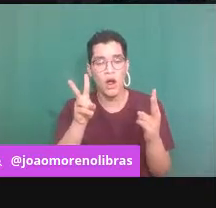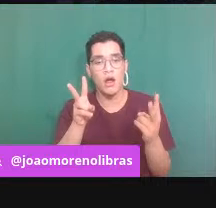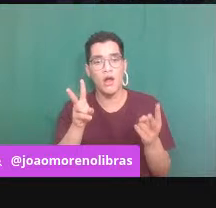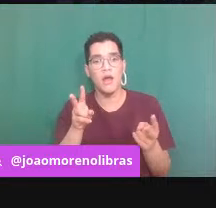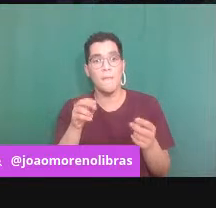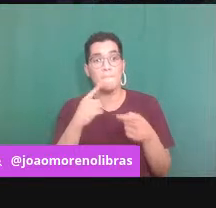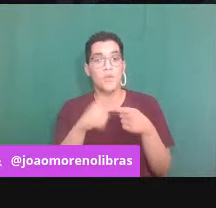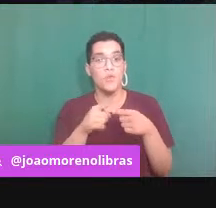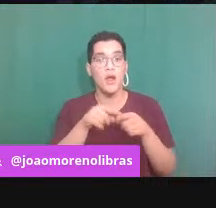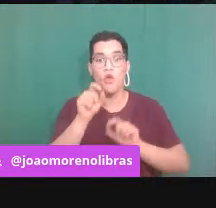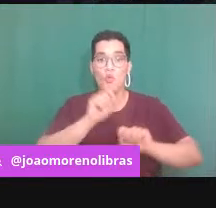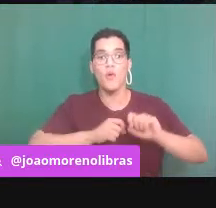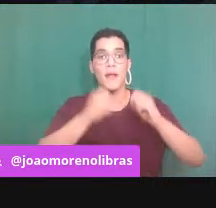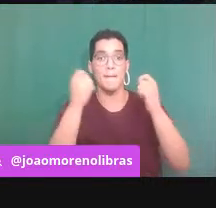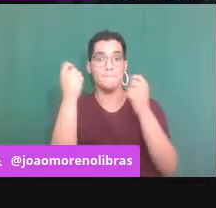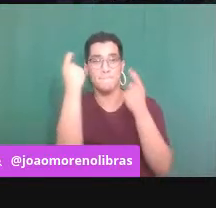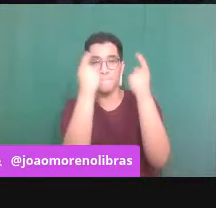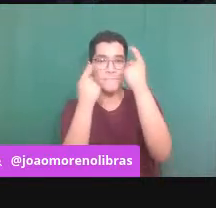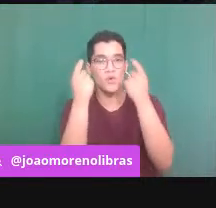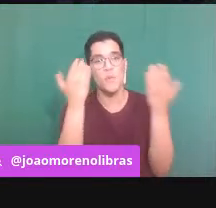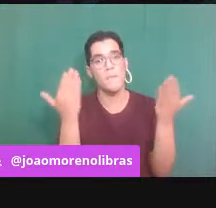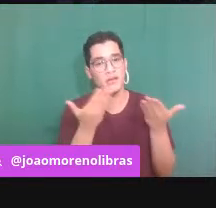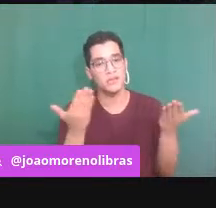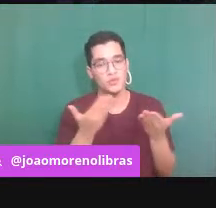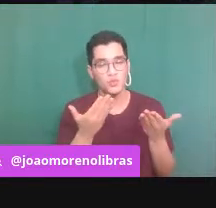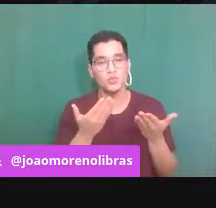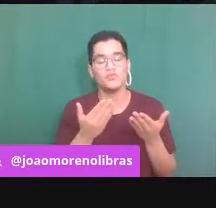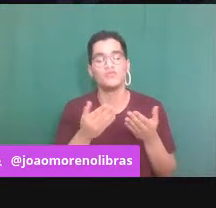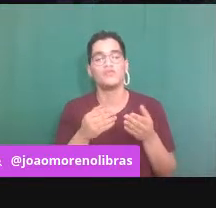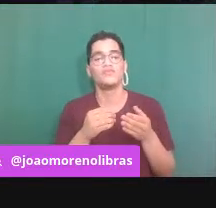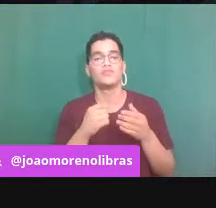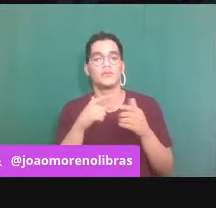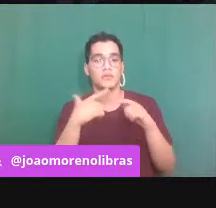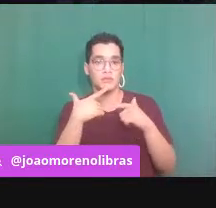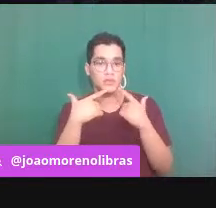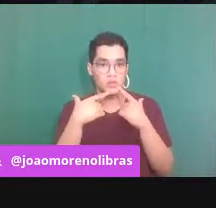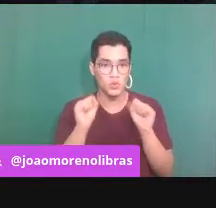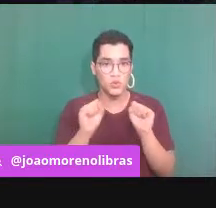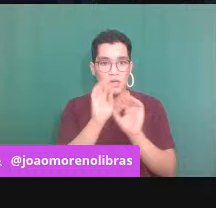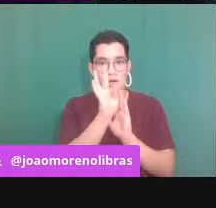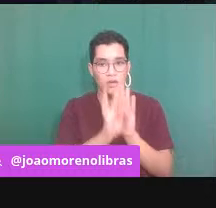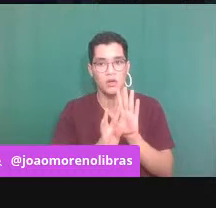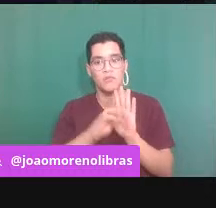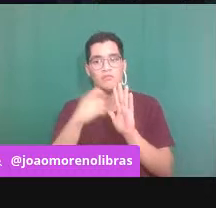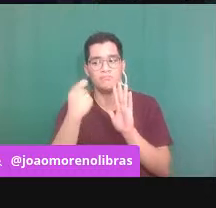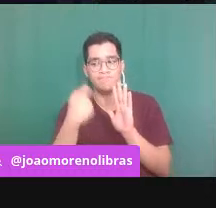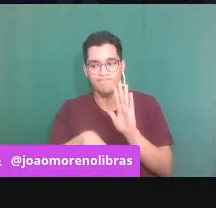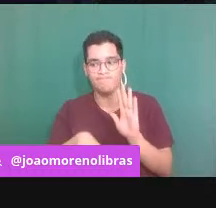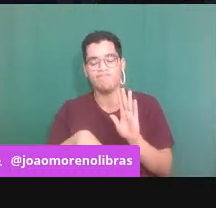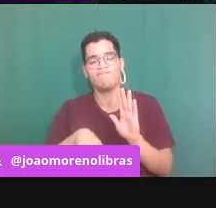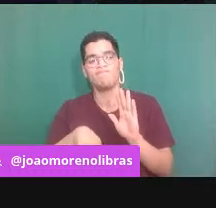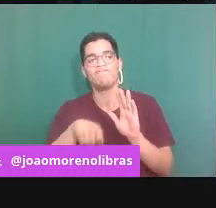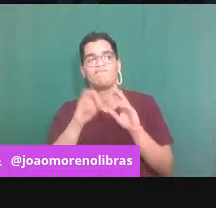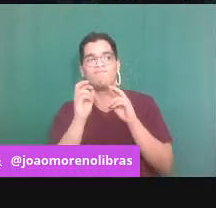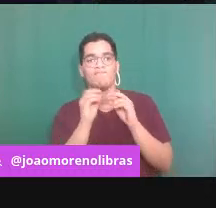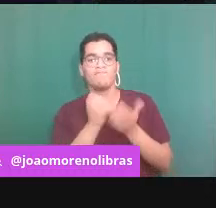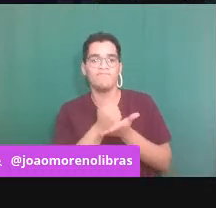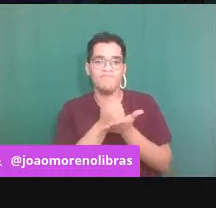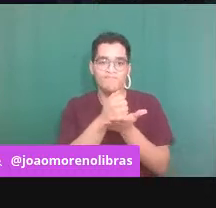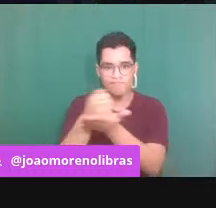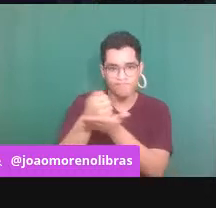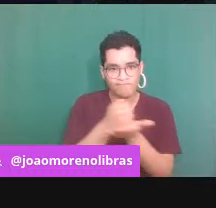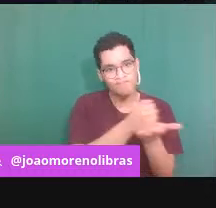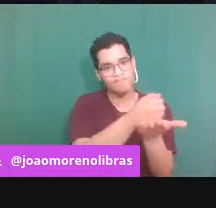hoje vai encontrar na linguística textual e na ATD importantes elementos de análise, né? Depois teve um